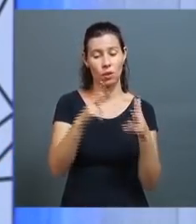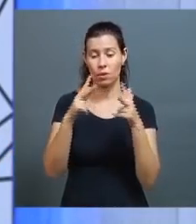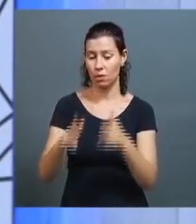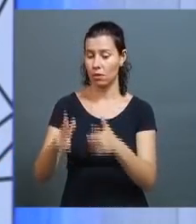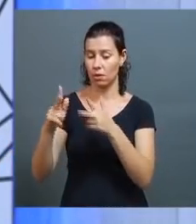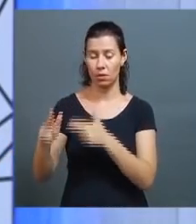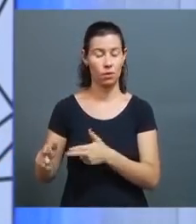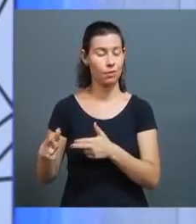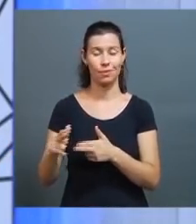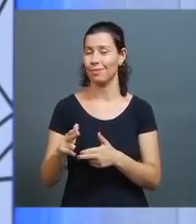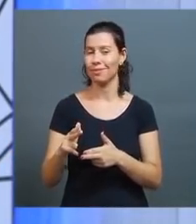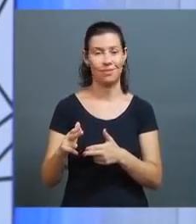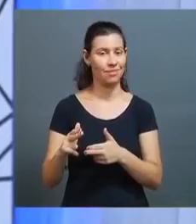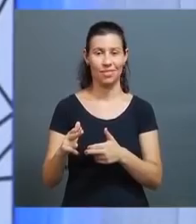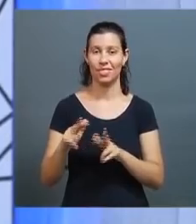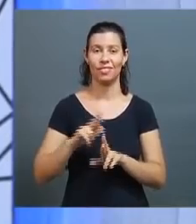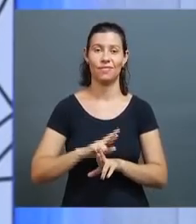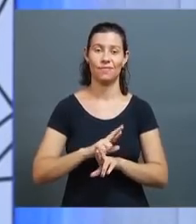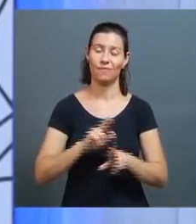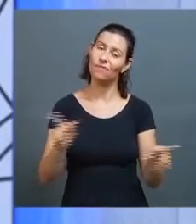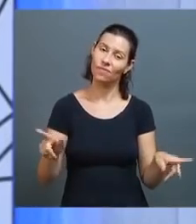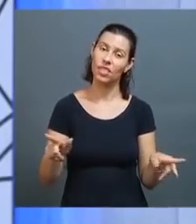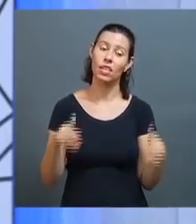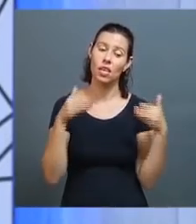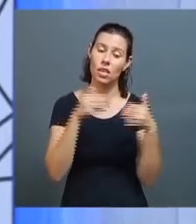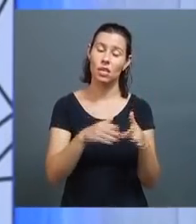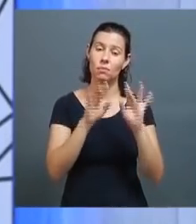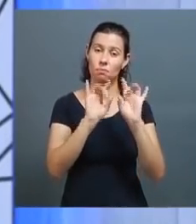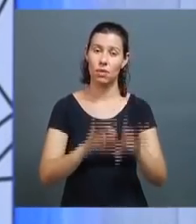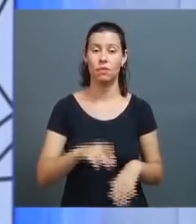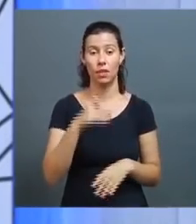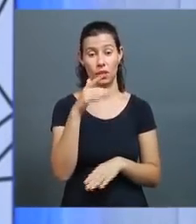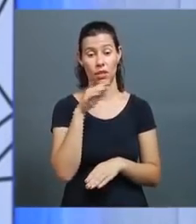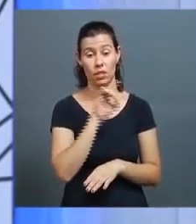mesmas, porque não são. Elas são específicas,